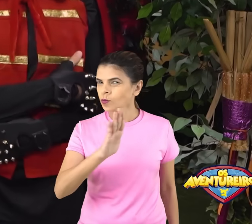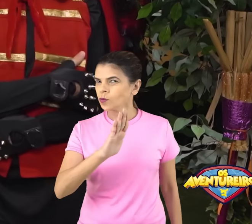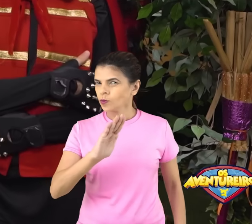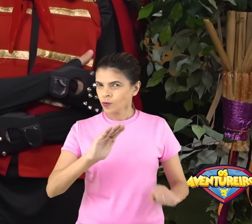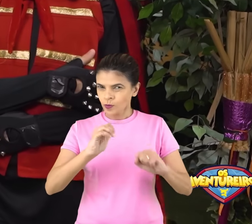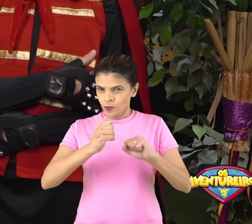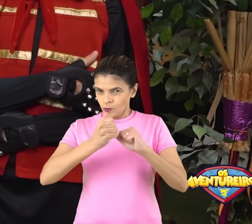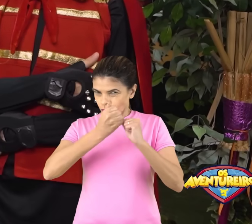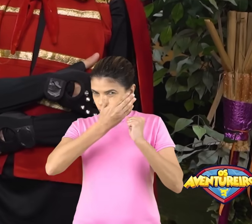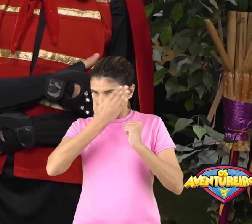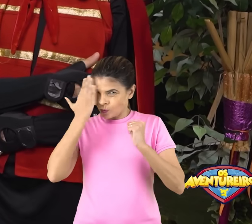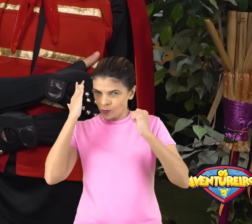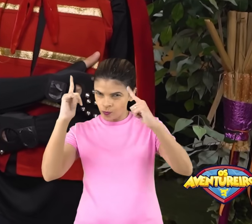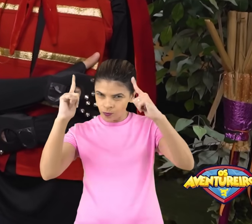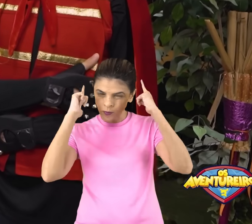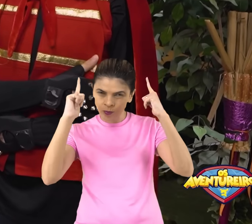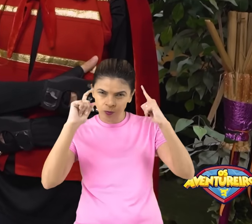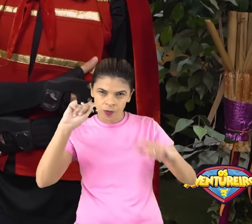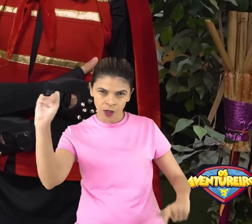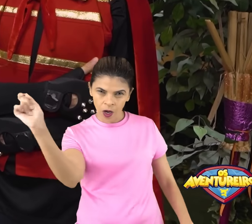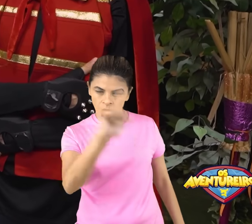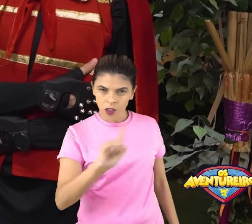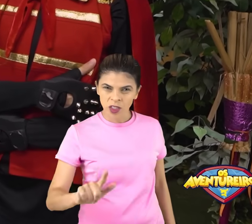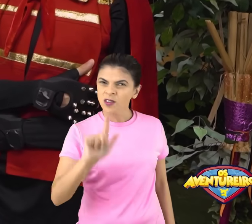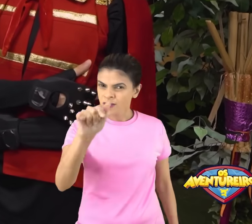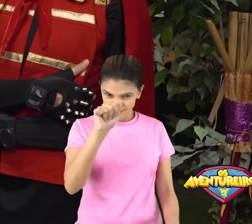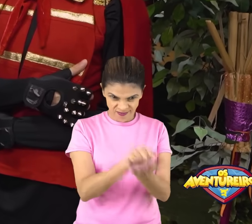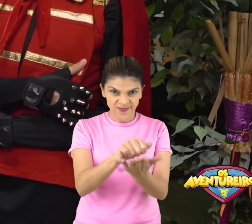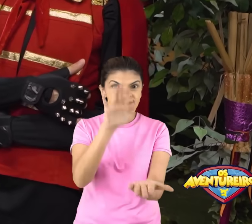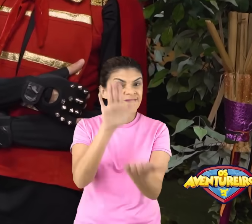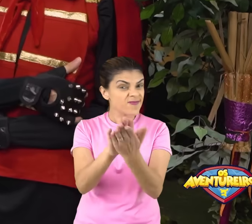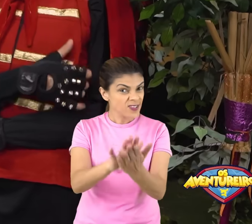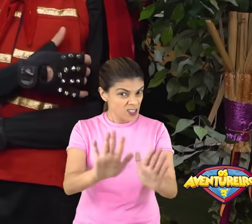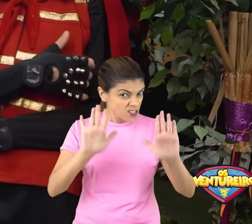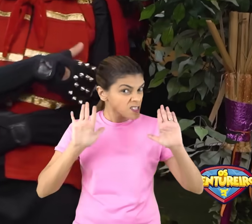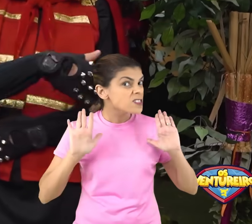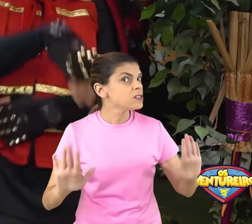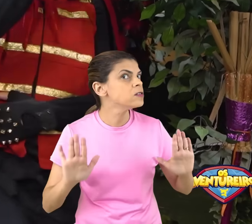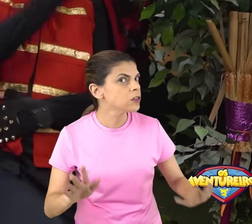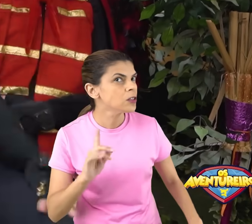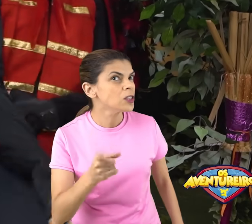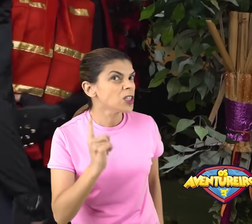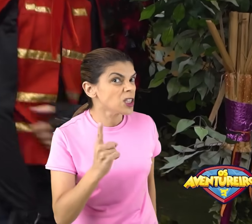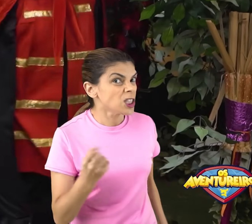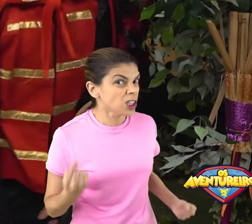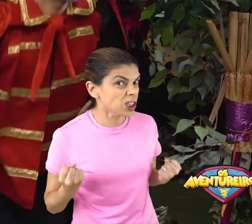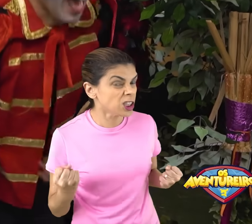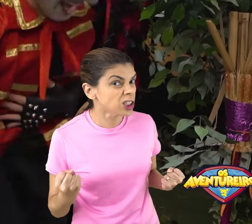Aventureiro azul! Você me paga!